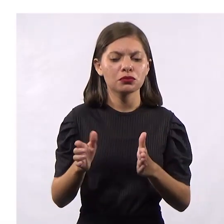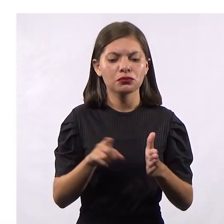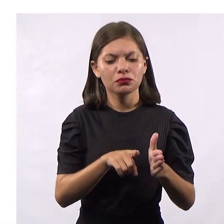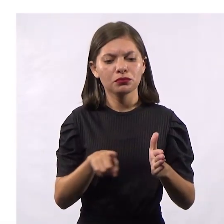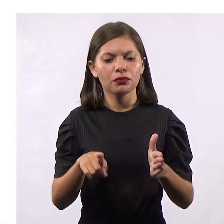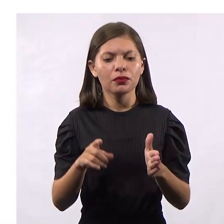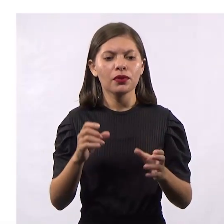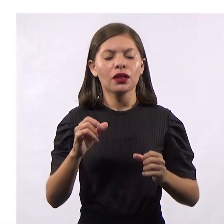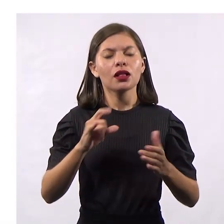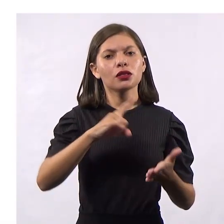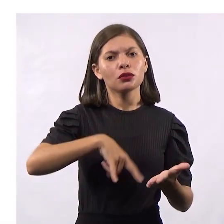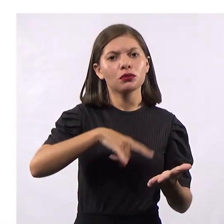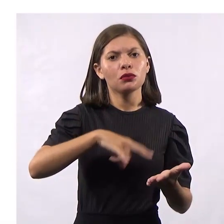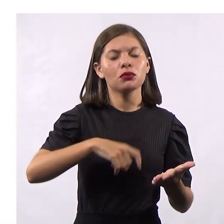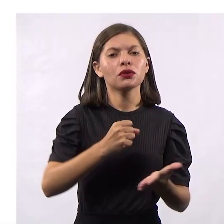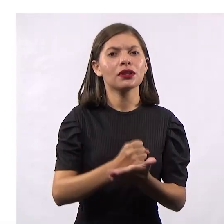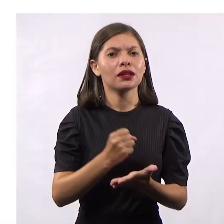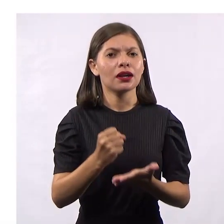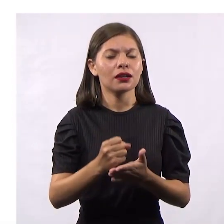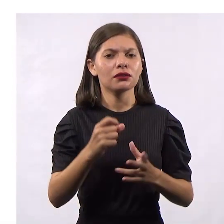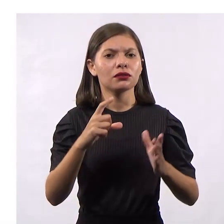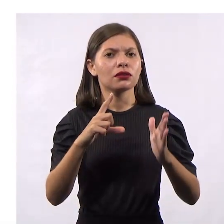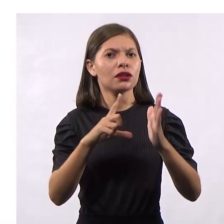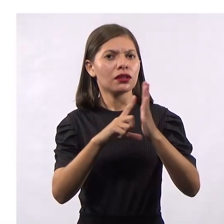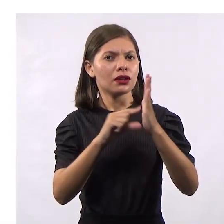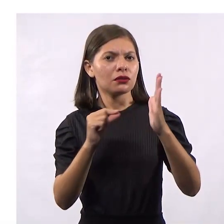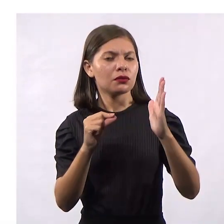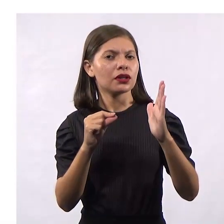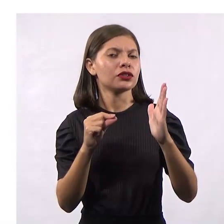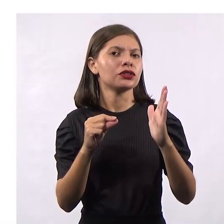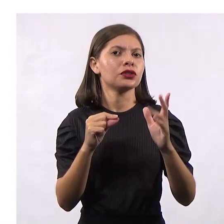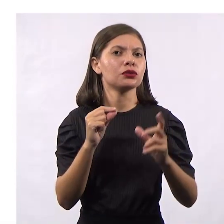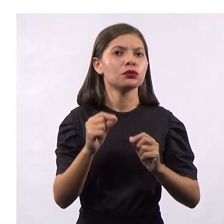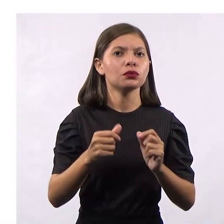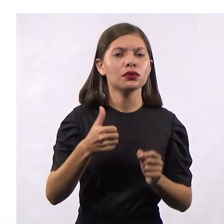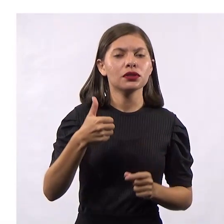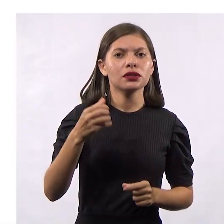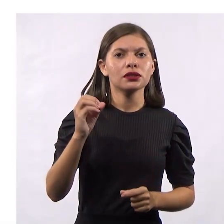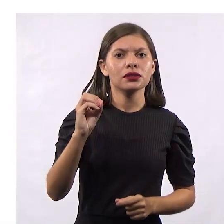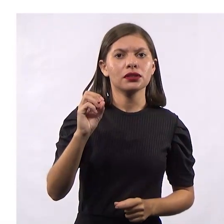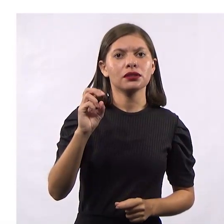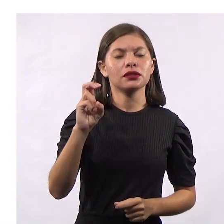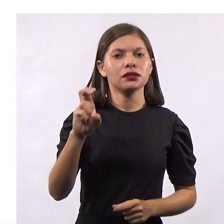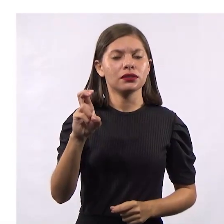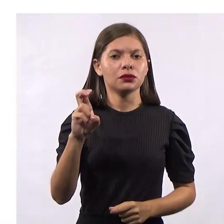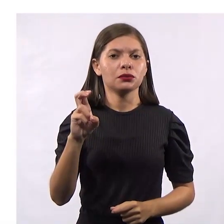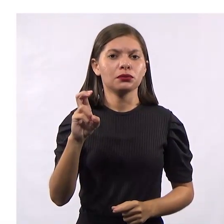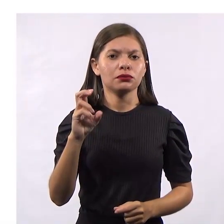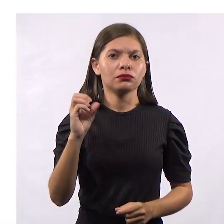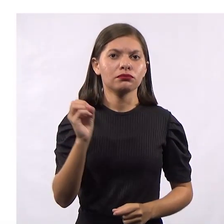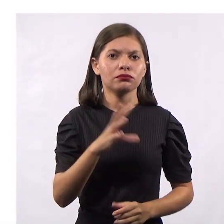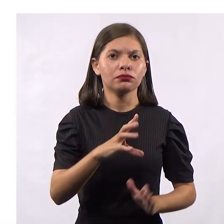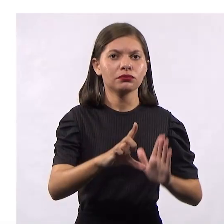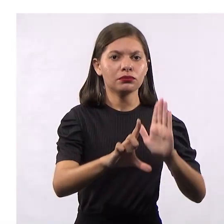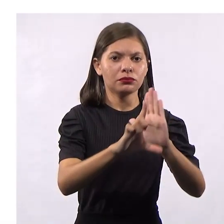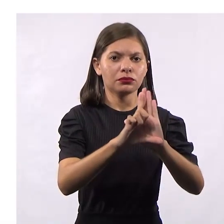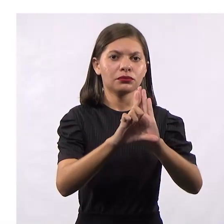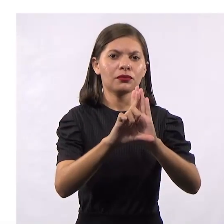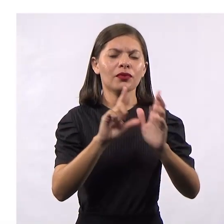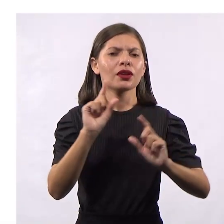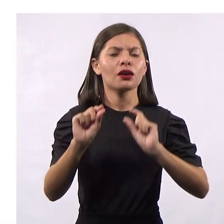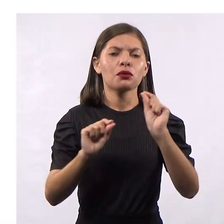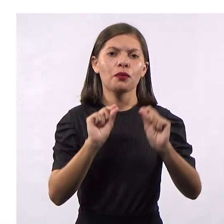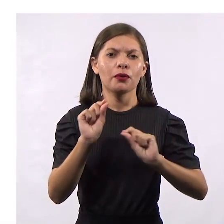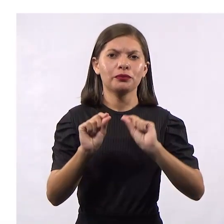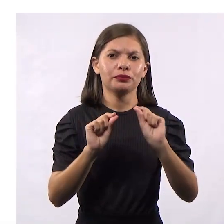contratos administrativos agora está lá no artigo 105 da nova lei, tá? Que diz o seguinte, qual que é a